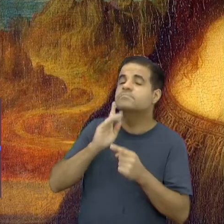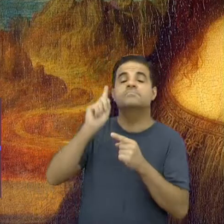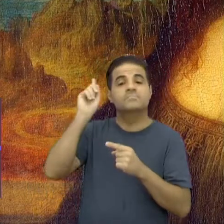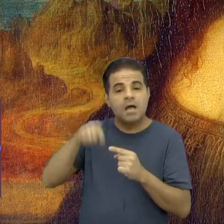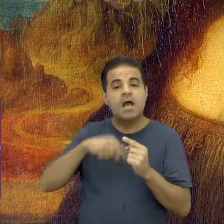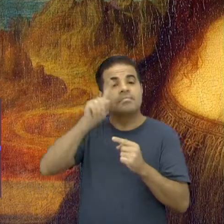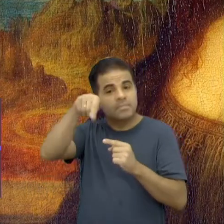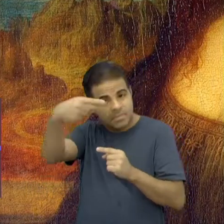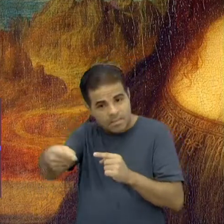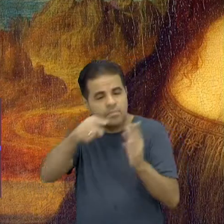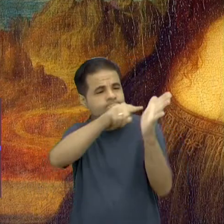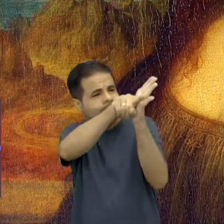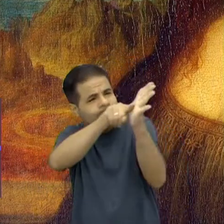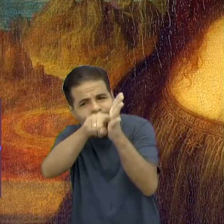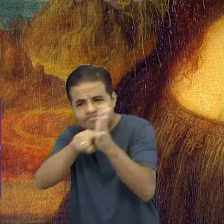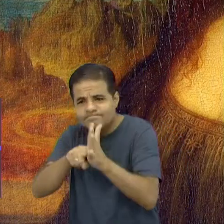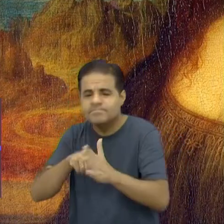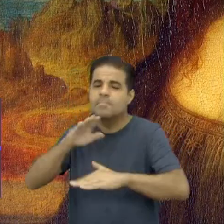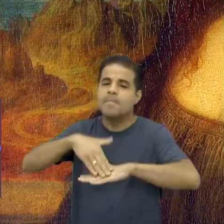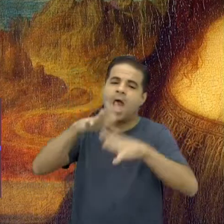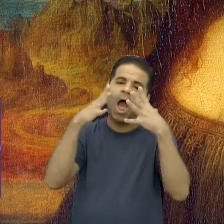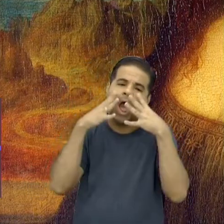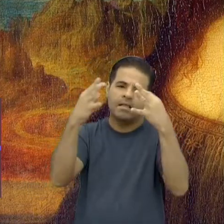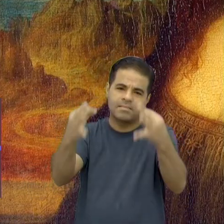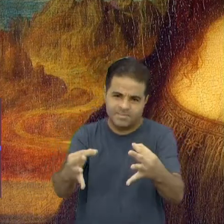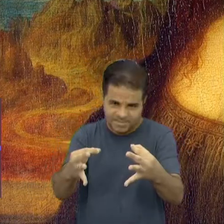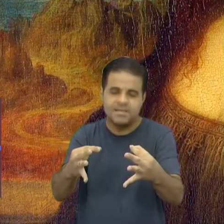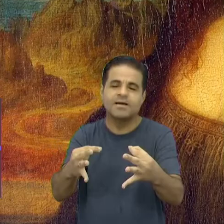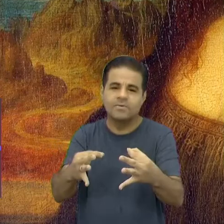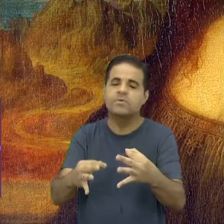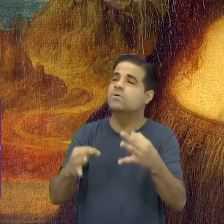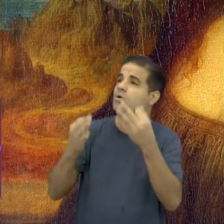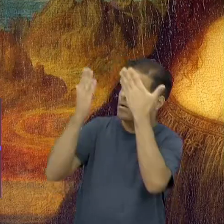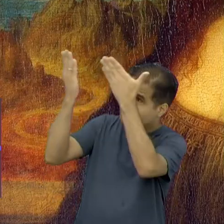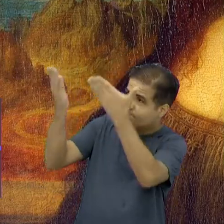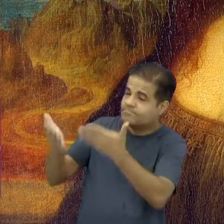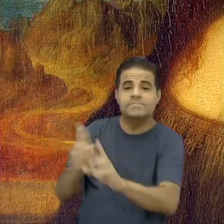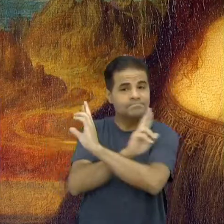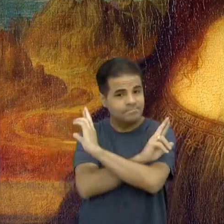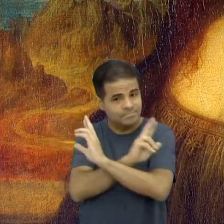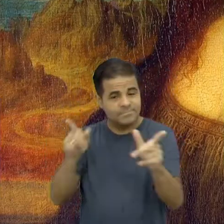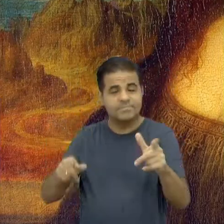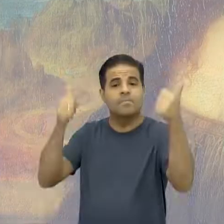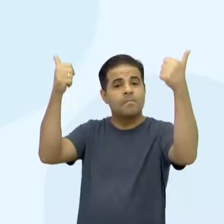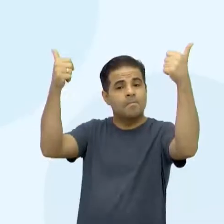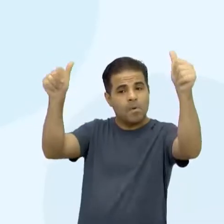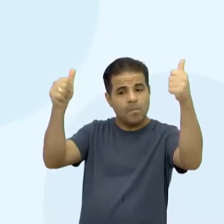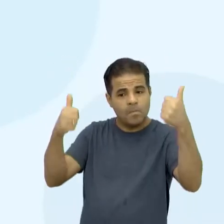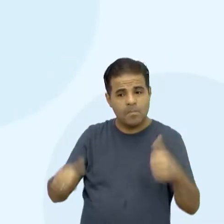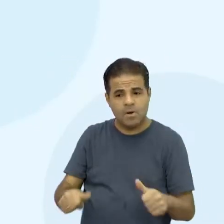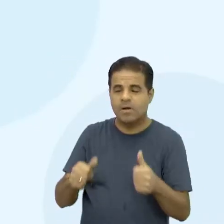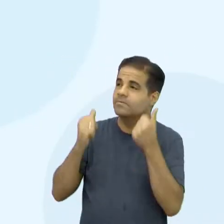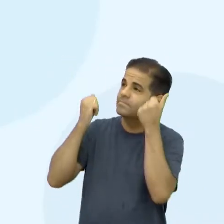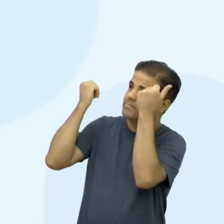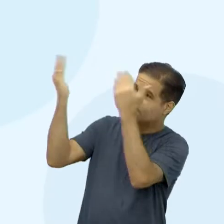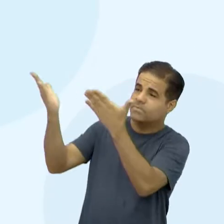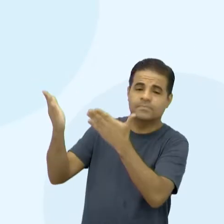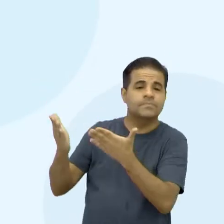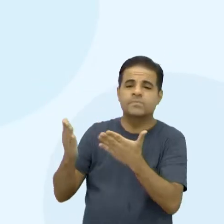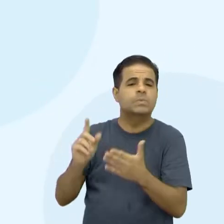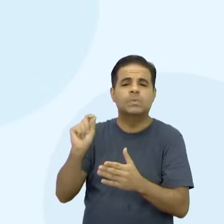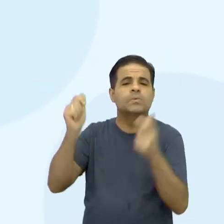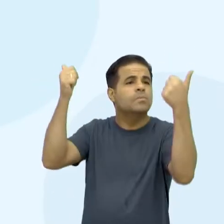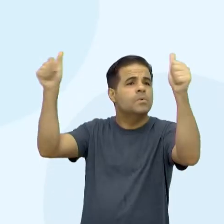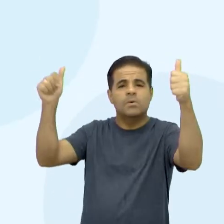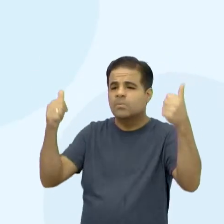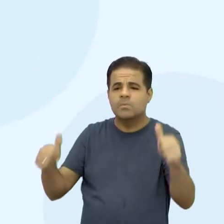realmente pesquisando, olhando com um pouco mais de atenção. Olha só o contexto que nós temos, a diferença entre pôster e banner para vocês. Os